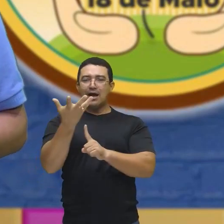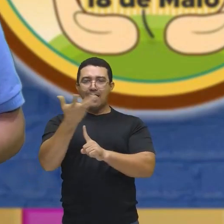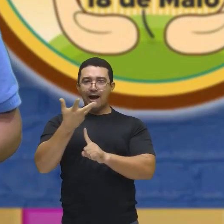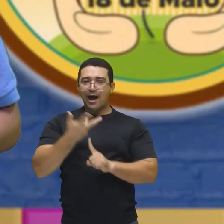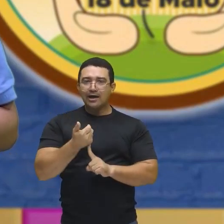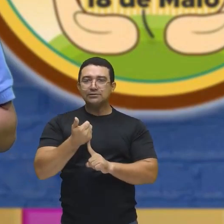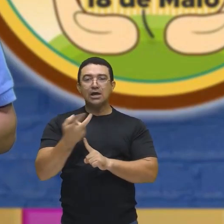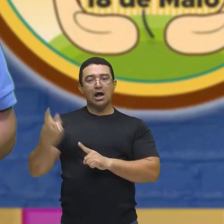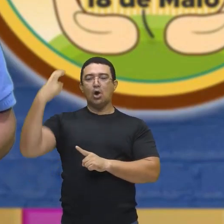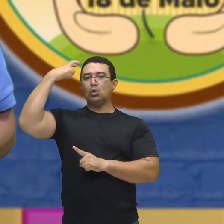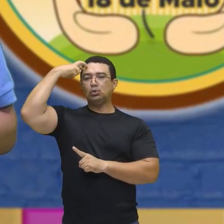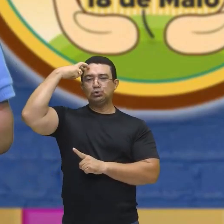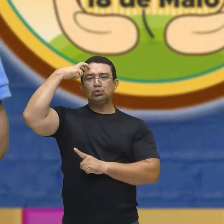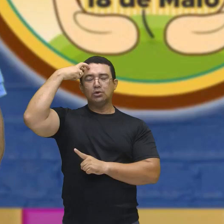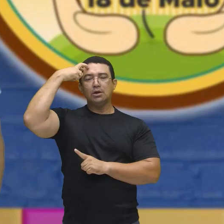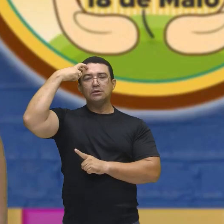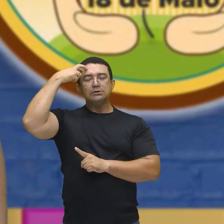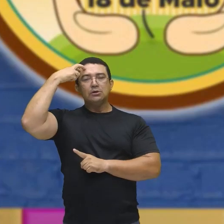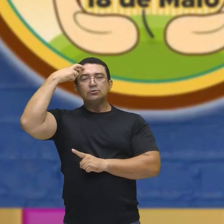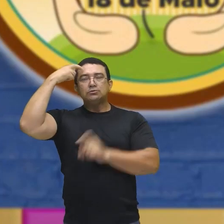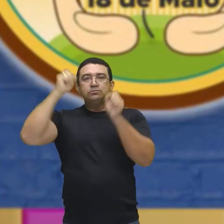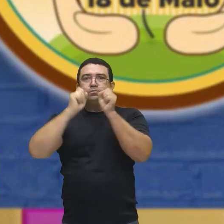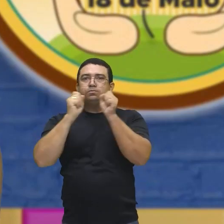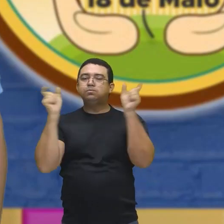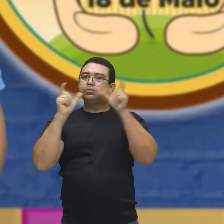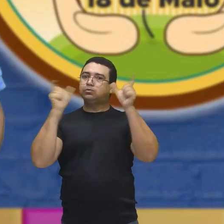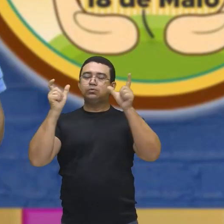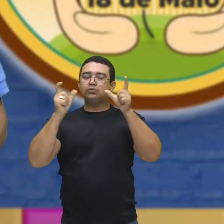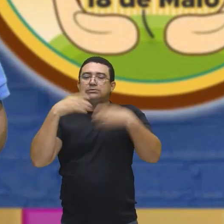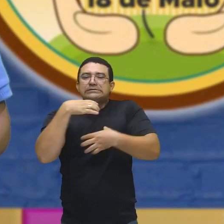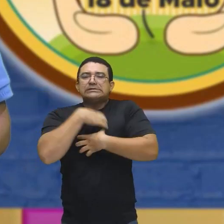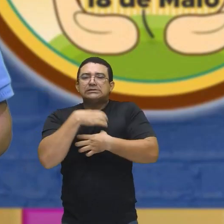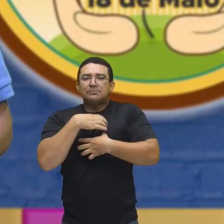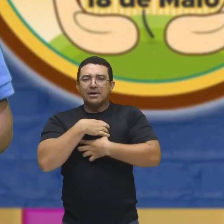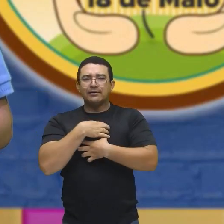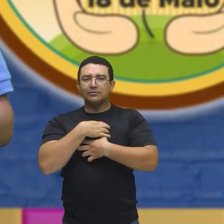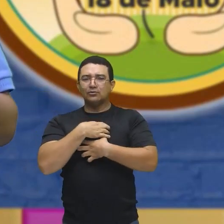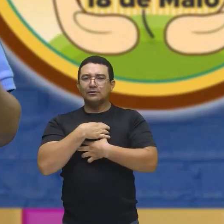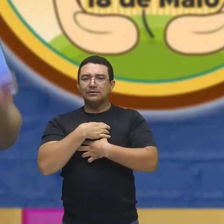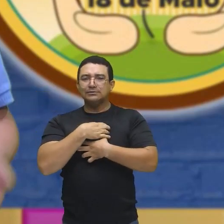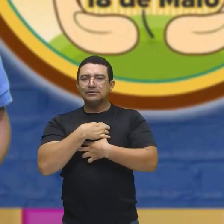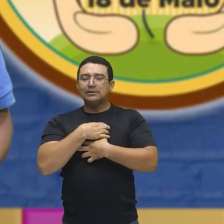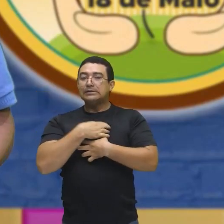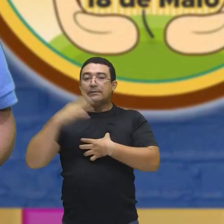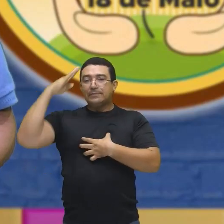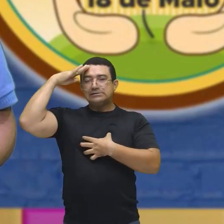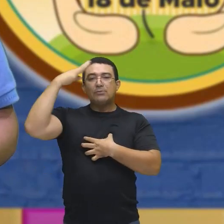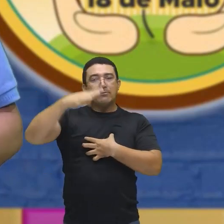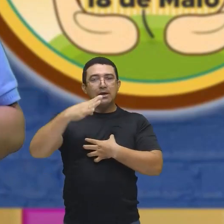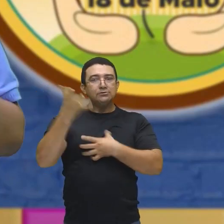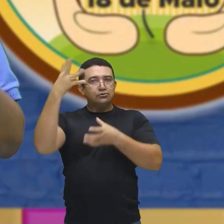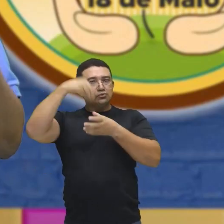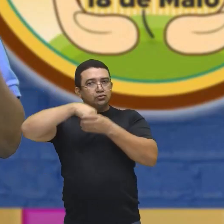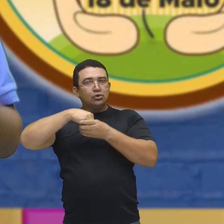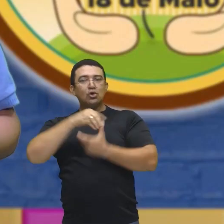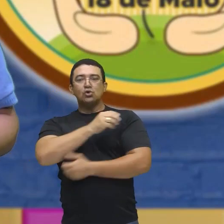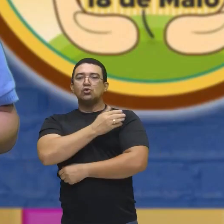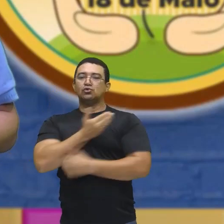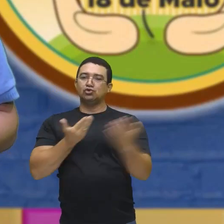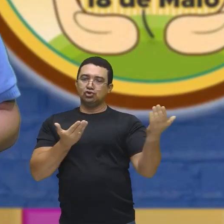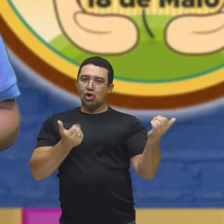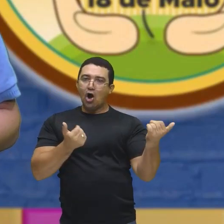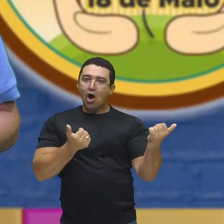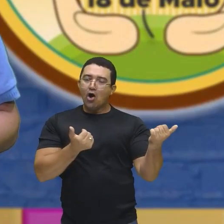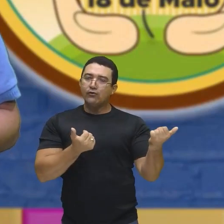ela desperta esse sentimento, essa sensibilidade no ser humano. Principalmente nos jovens, que estão ali a 1000 por